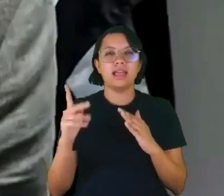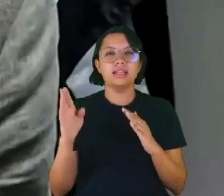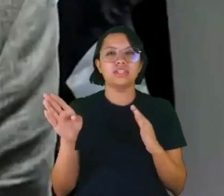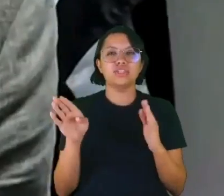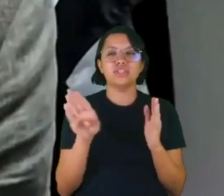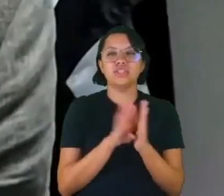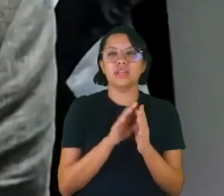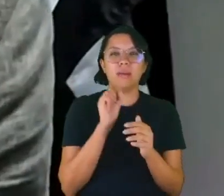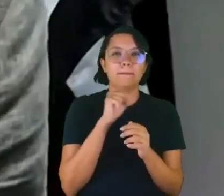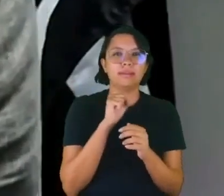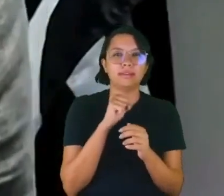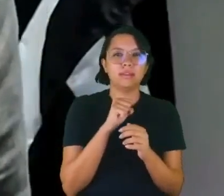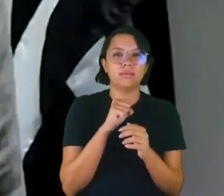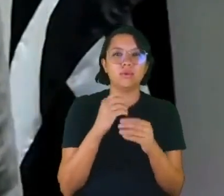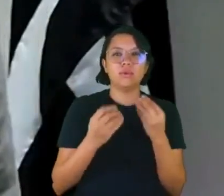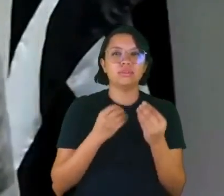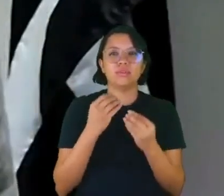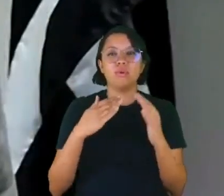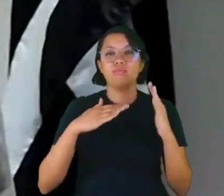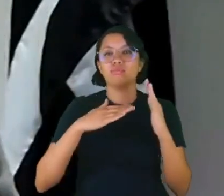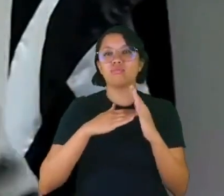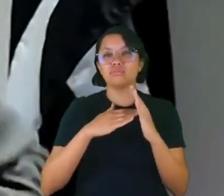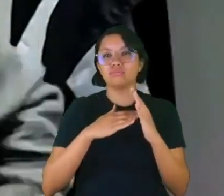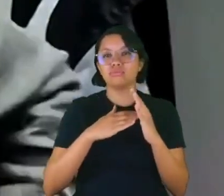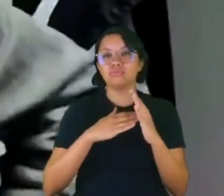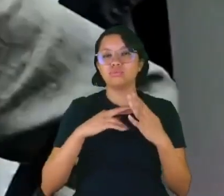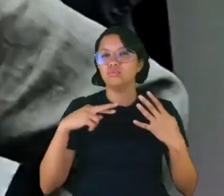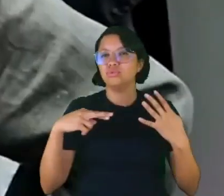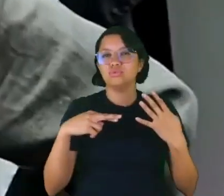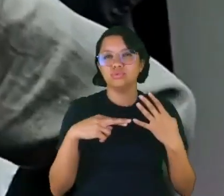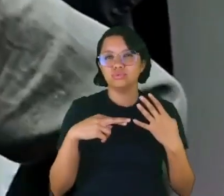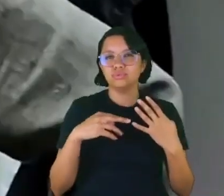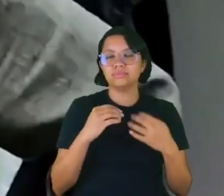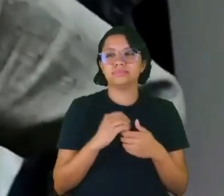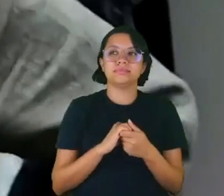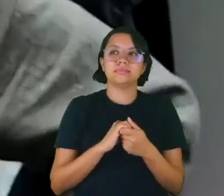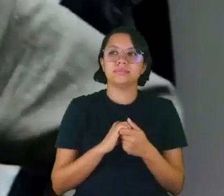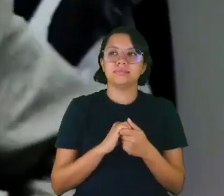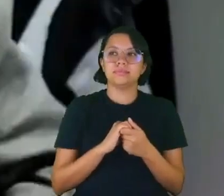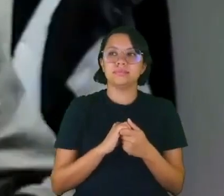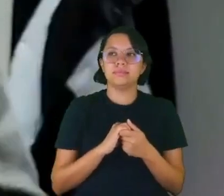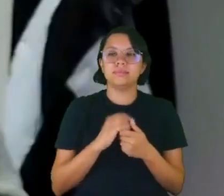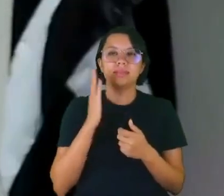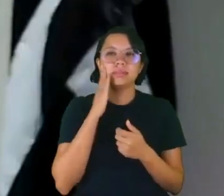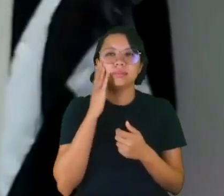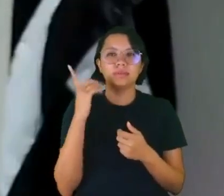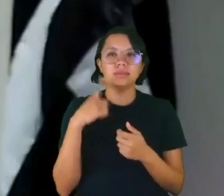que precisa do direito, precisa da imposição,